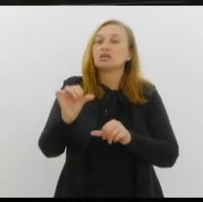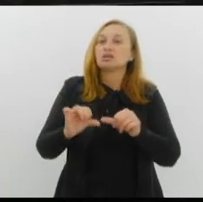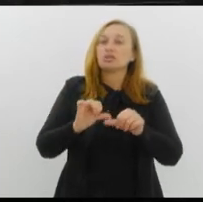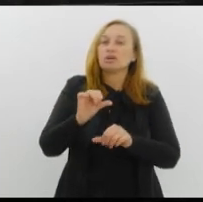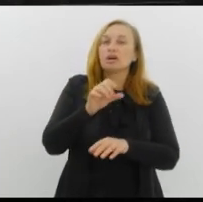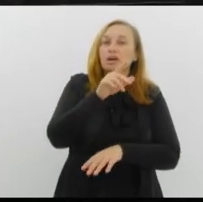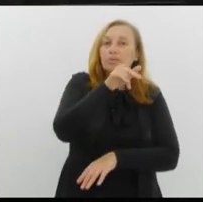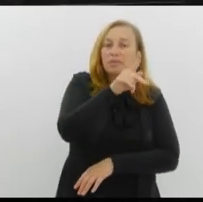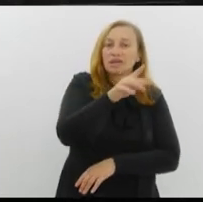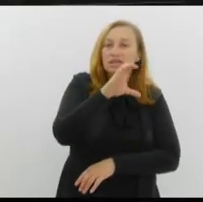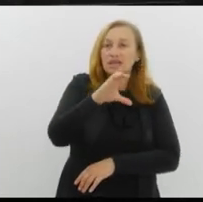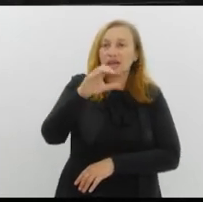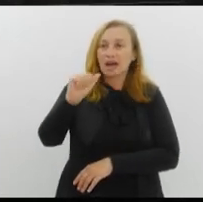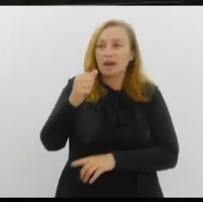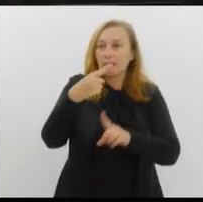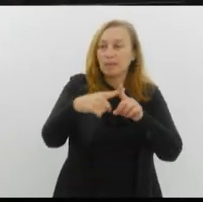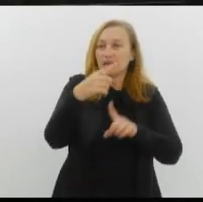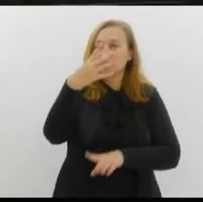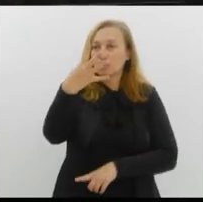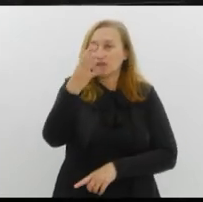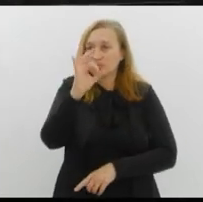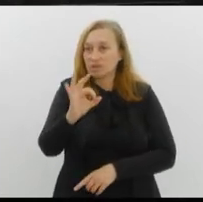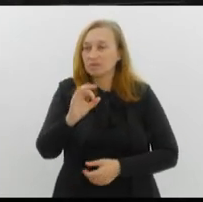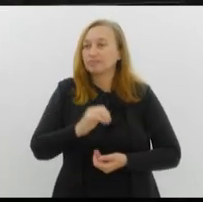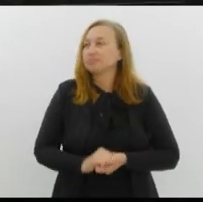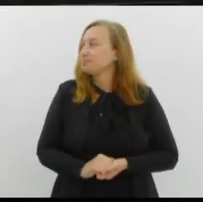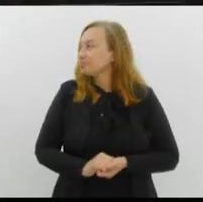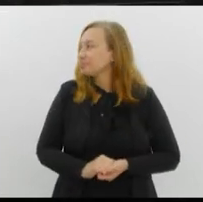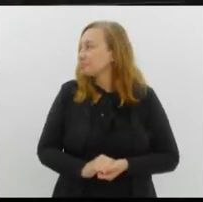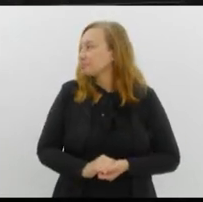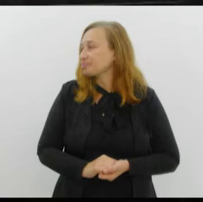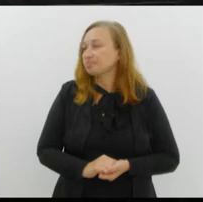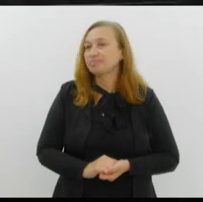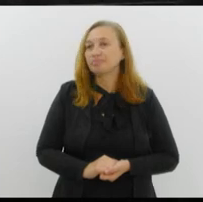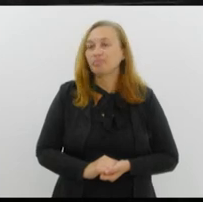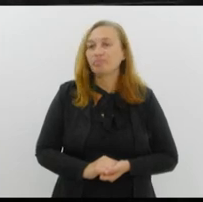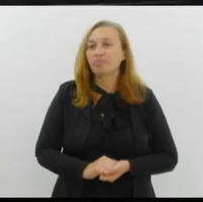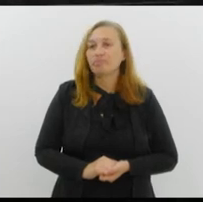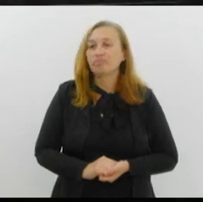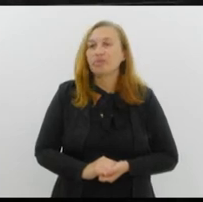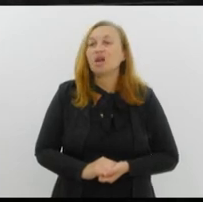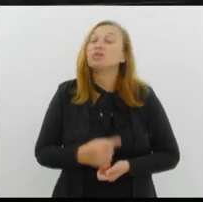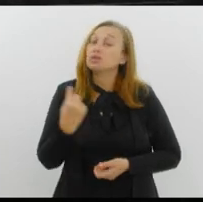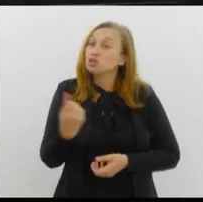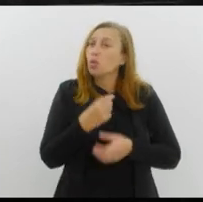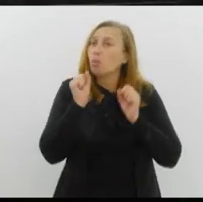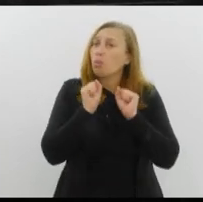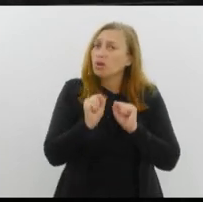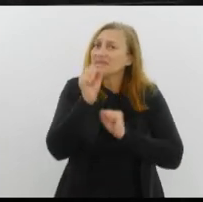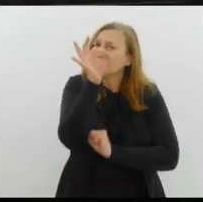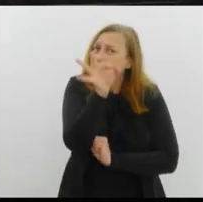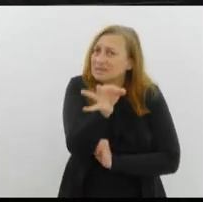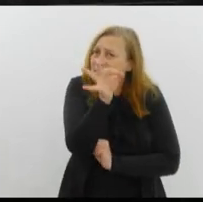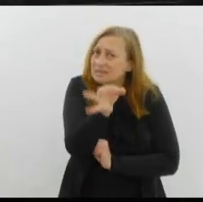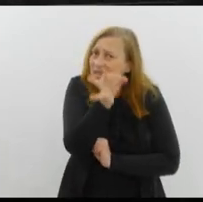percentuais. E finalmente, senhora presidente, disse, para que a gente pudesse de